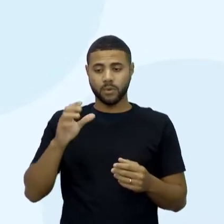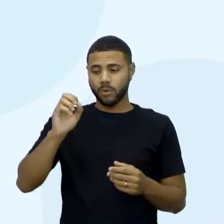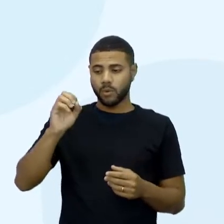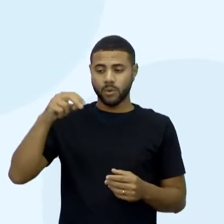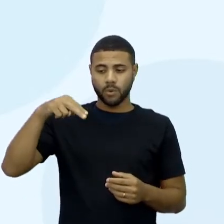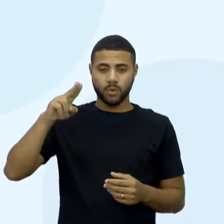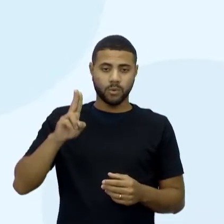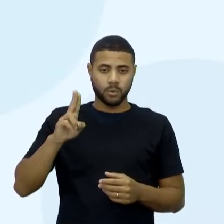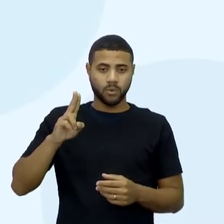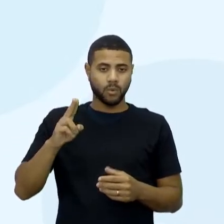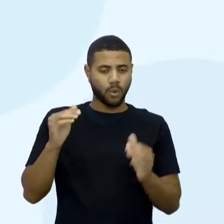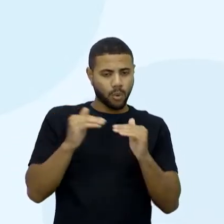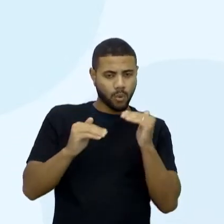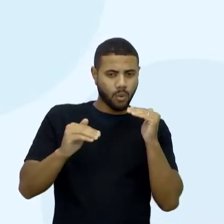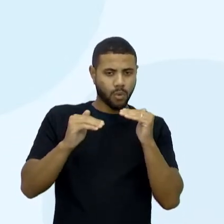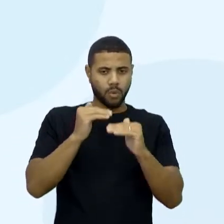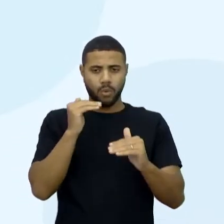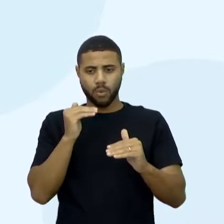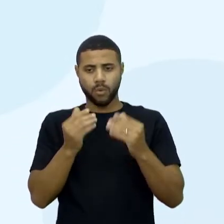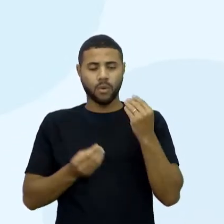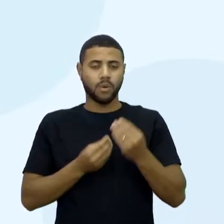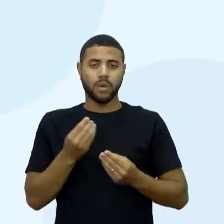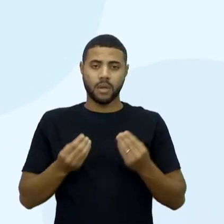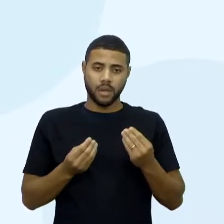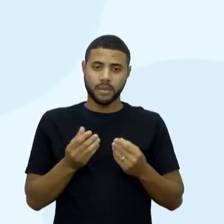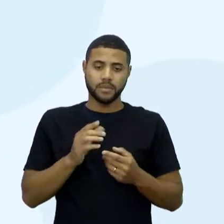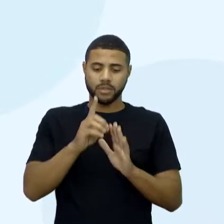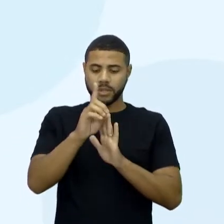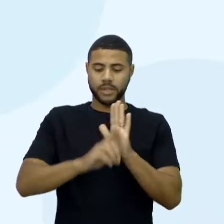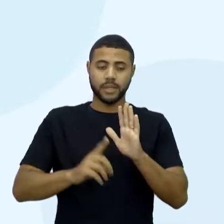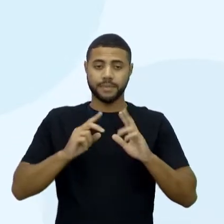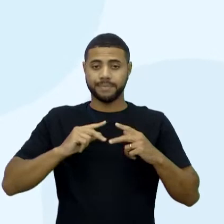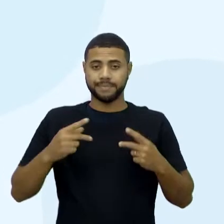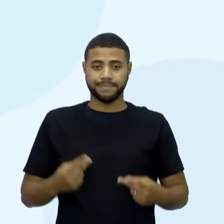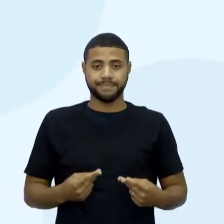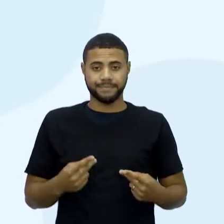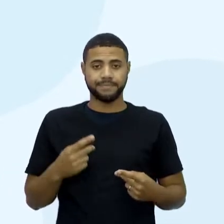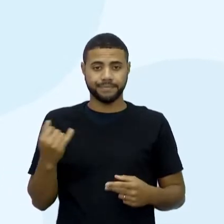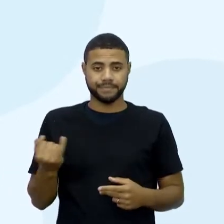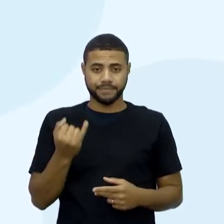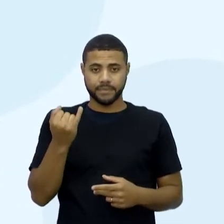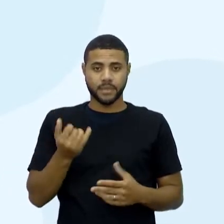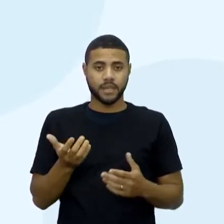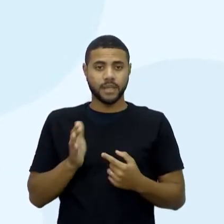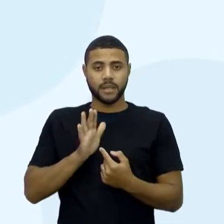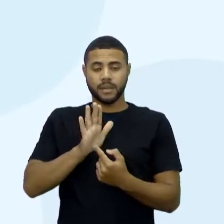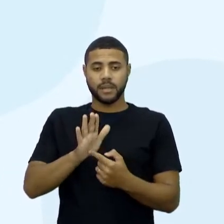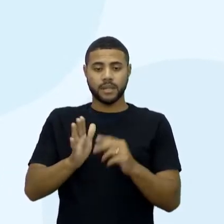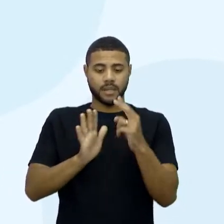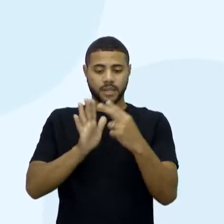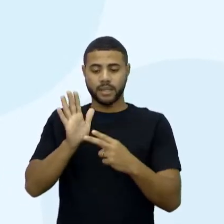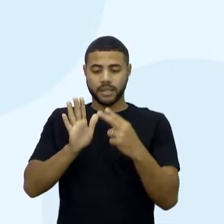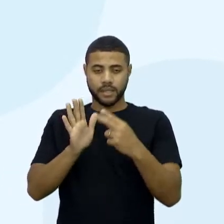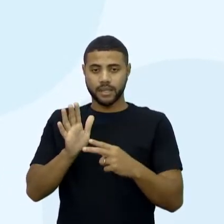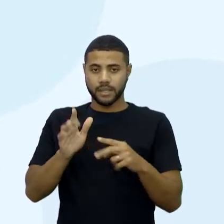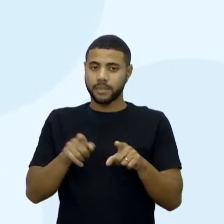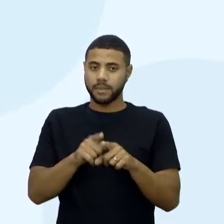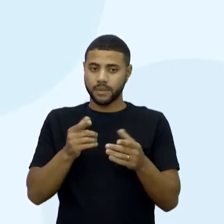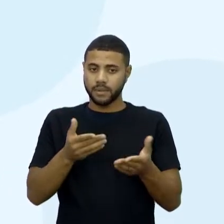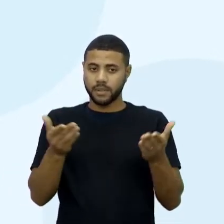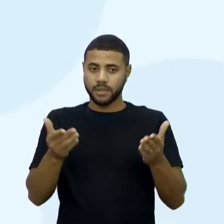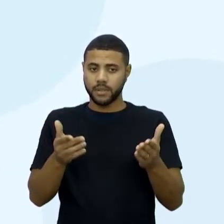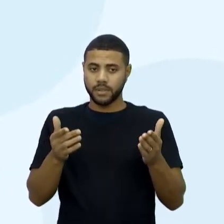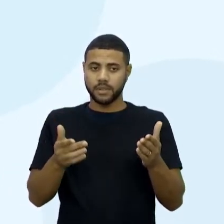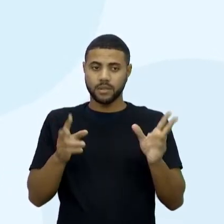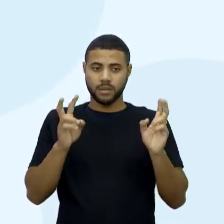ONU perante questões de bioética e de direitos humanos. O que eu trouxe aqui para a gente ler, pessoal, é